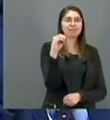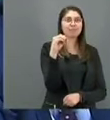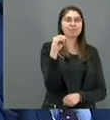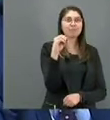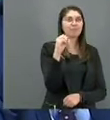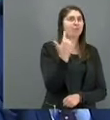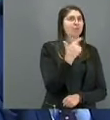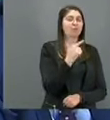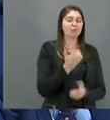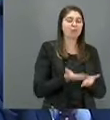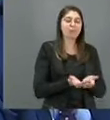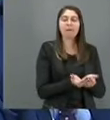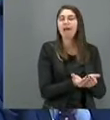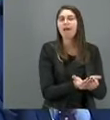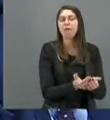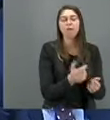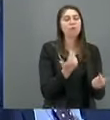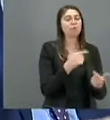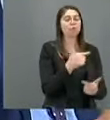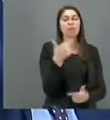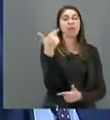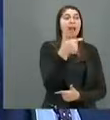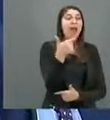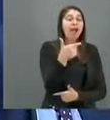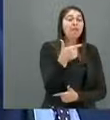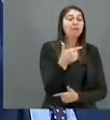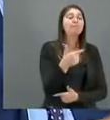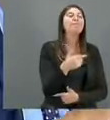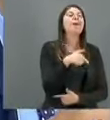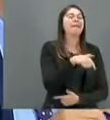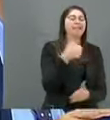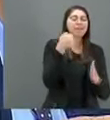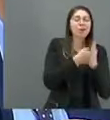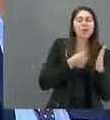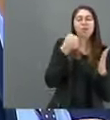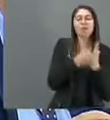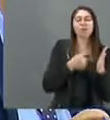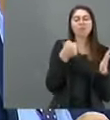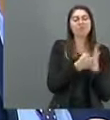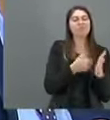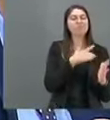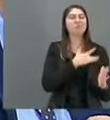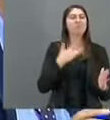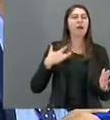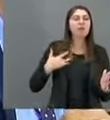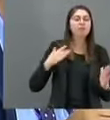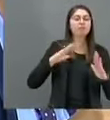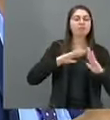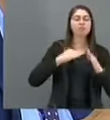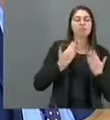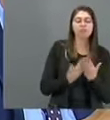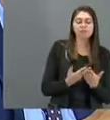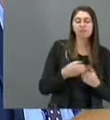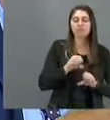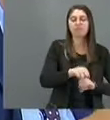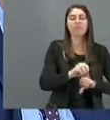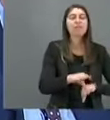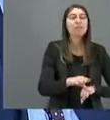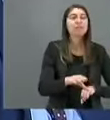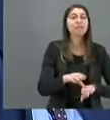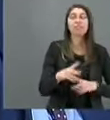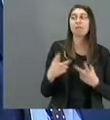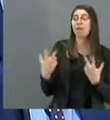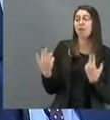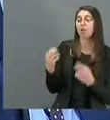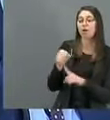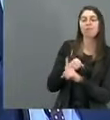pólvora. Continuamos lutando por saúde, continuamos lutando por educação, assim como a sua sociedade.